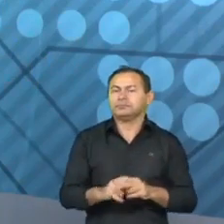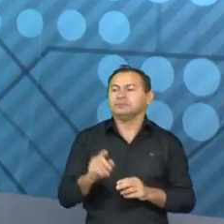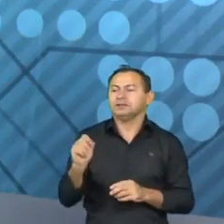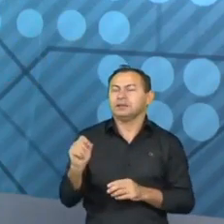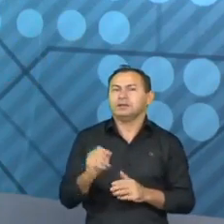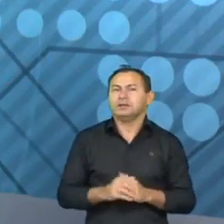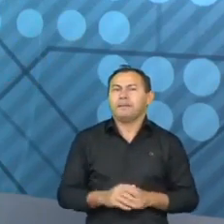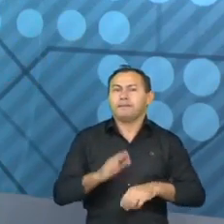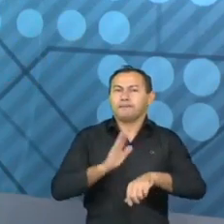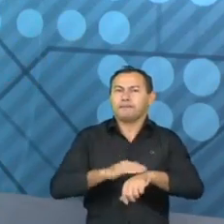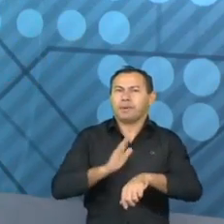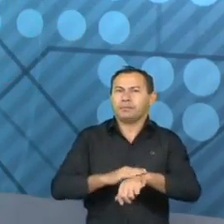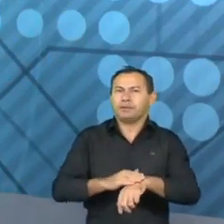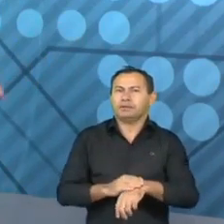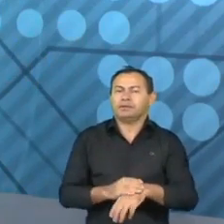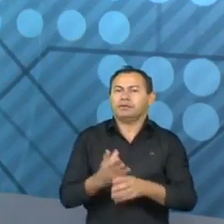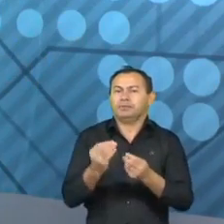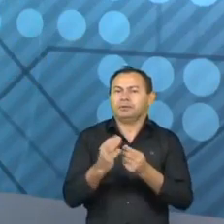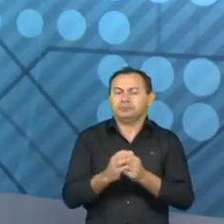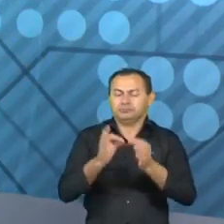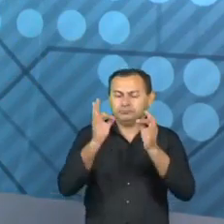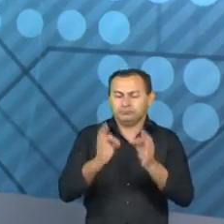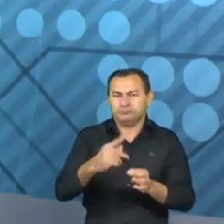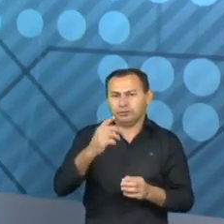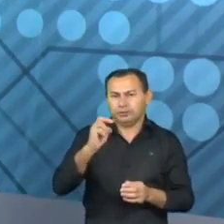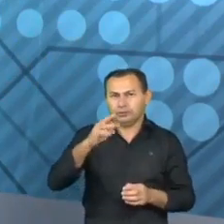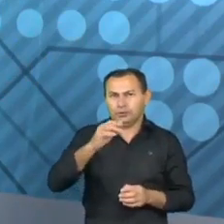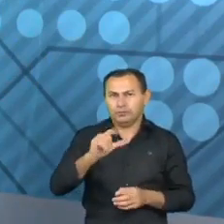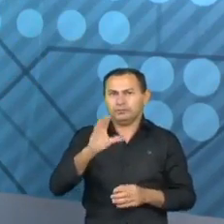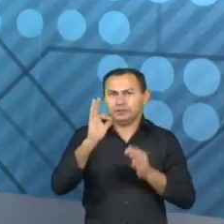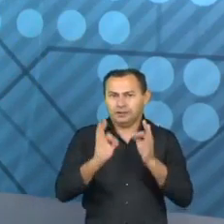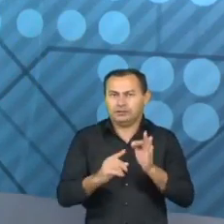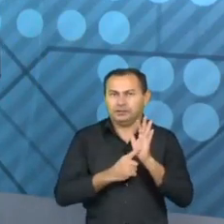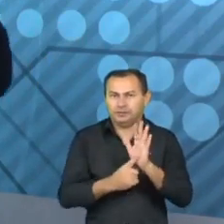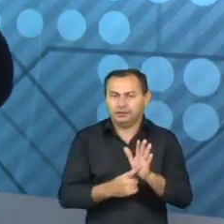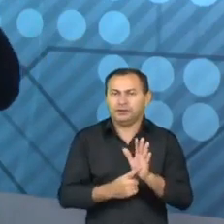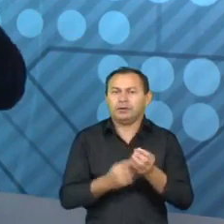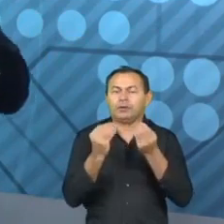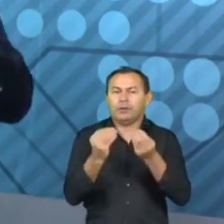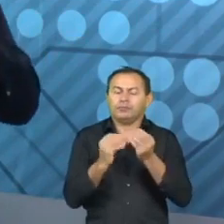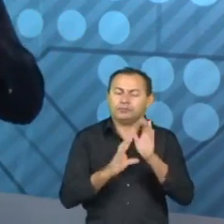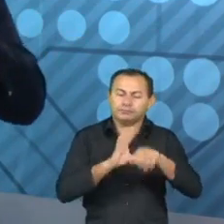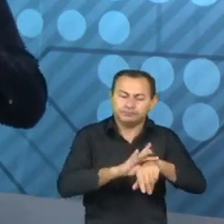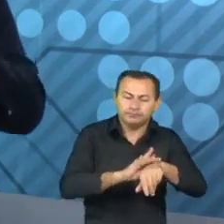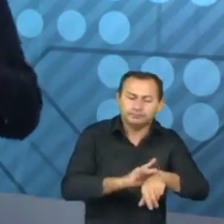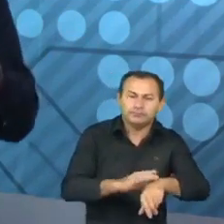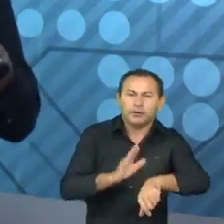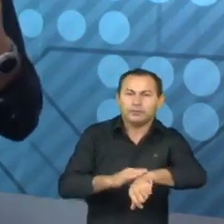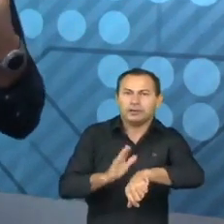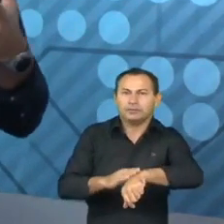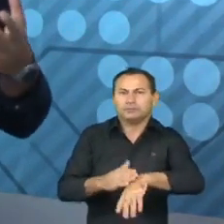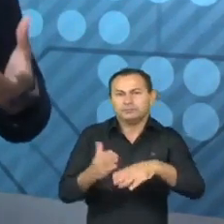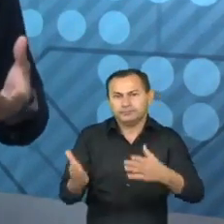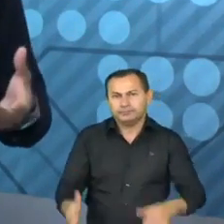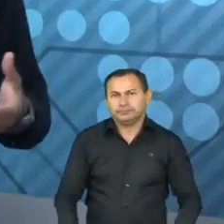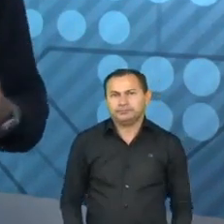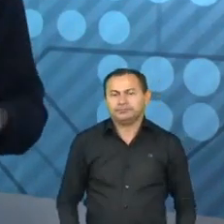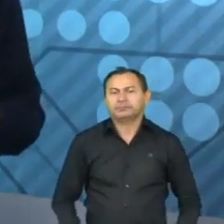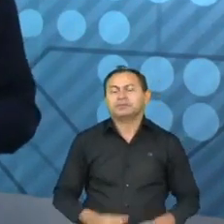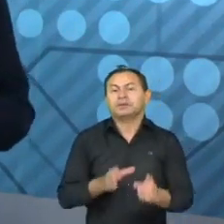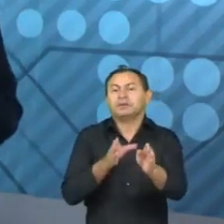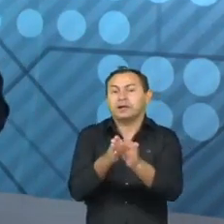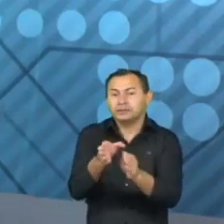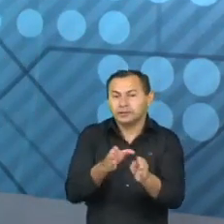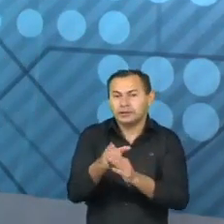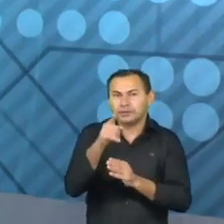aquele momento, ela é muito pontual, tá certo? Então ela vê como está a doença naquele momento. Uma dica